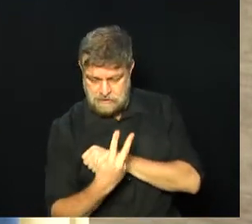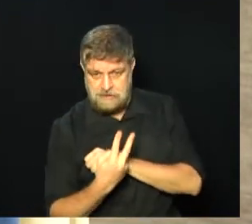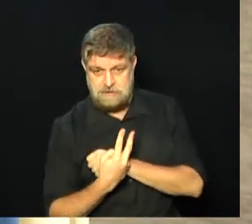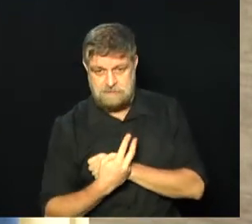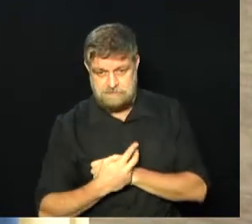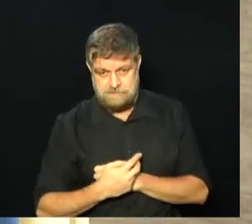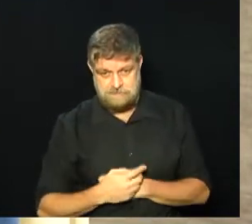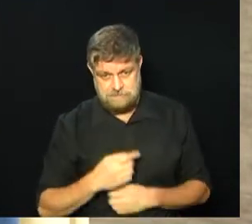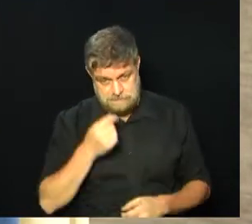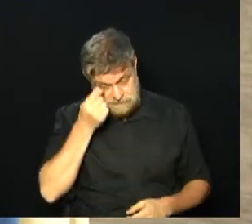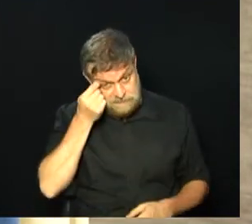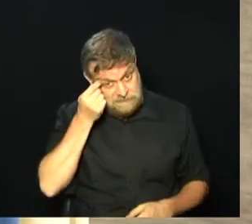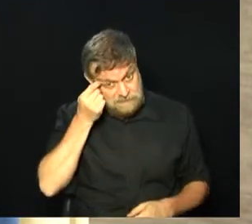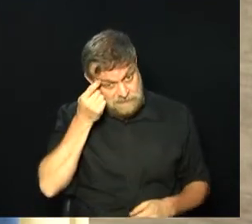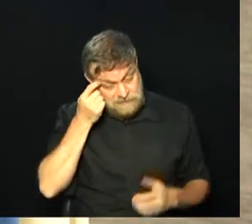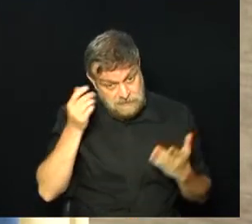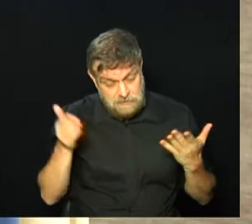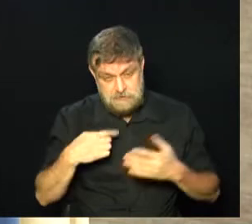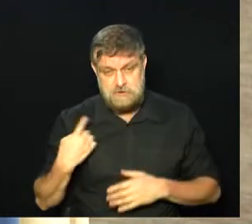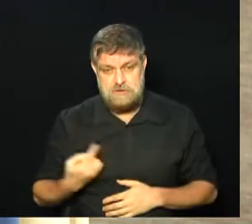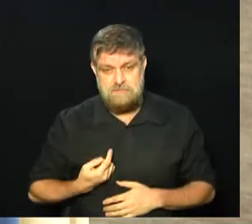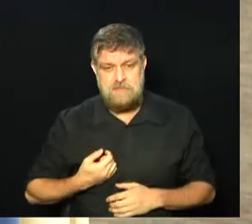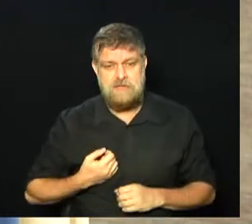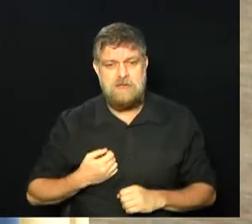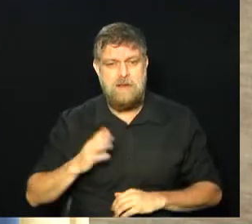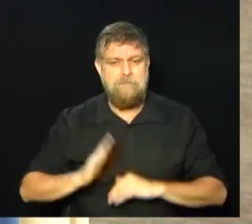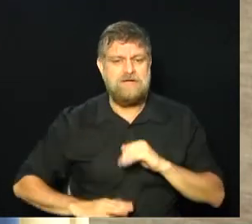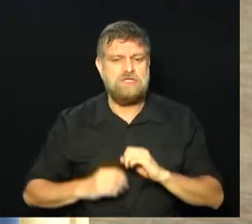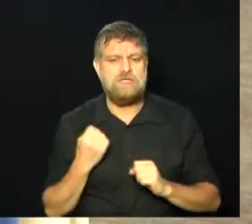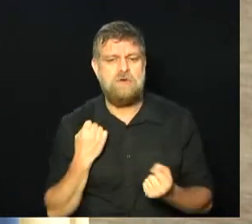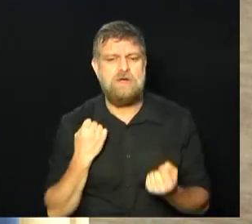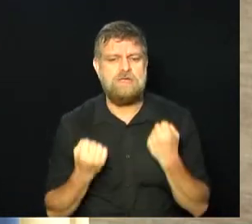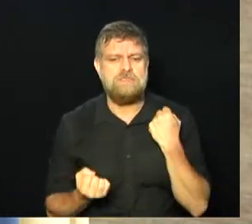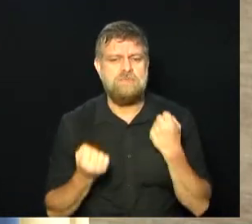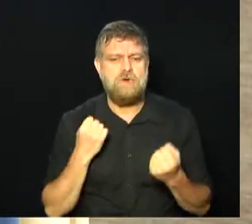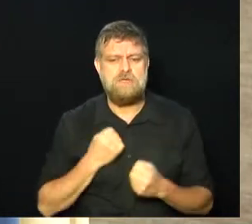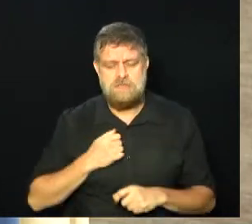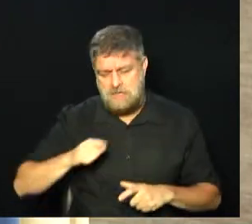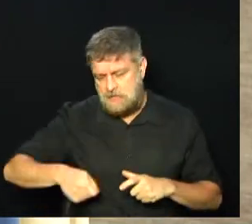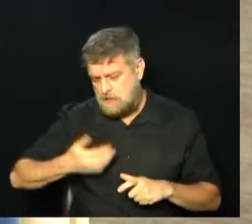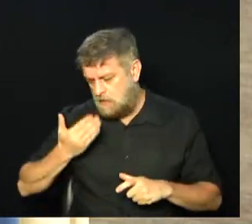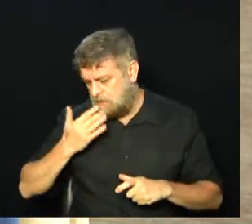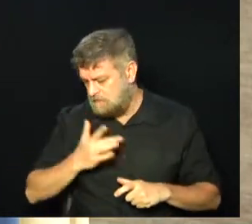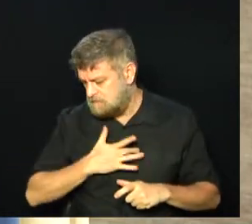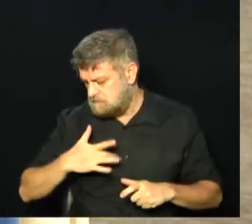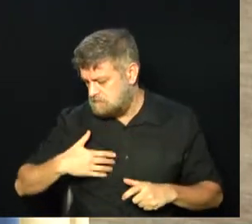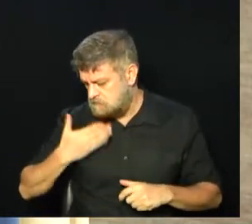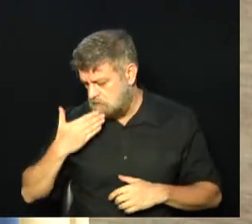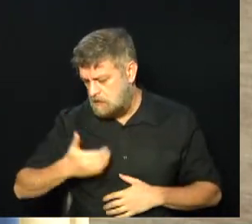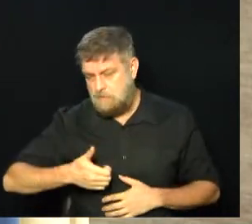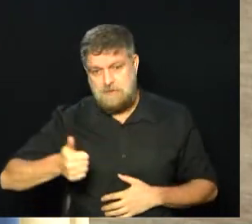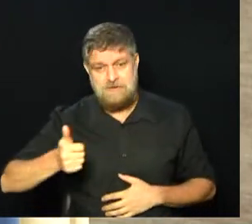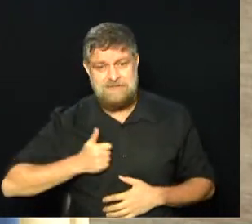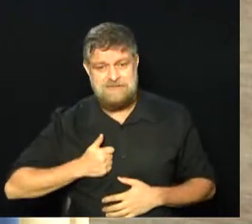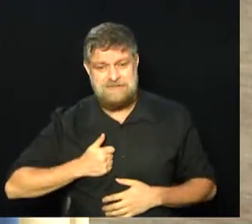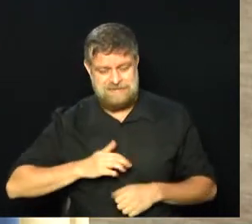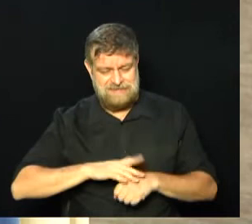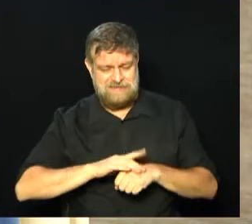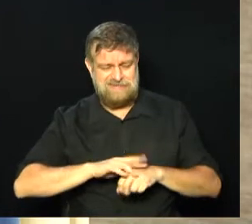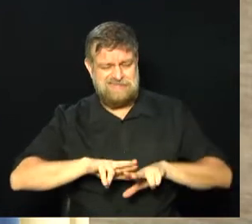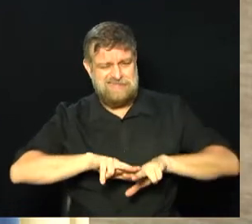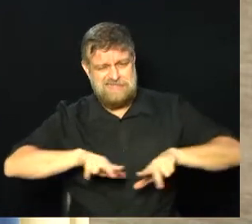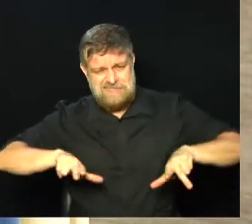saúde. Hoje a gente vê muita gente praticando esporte, tendo uma alimentação mais sadia, prevenção de tantas e tantas